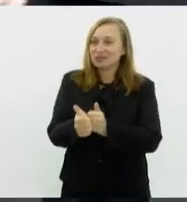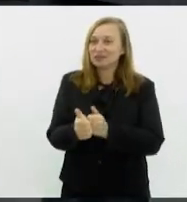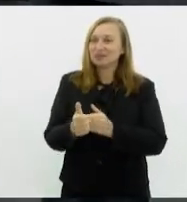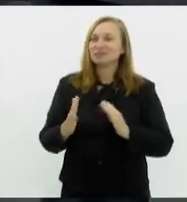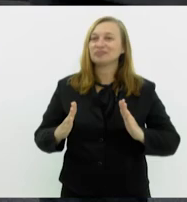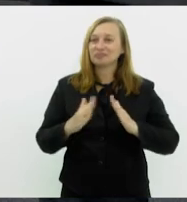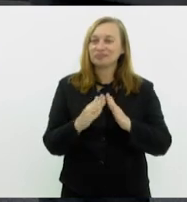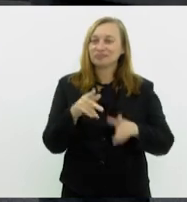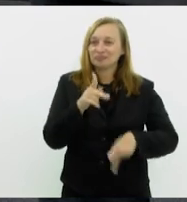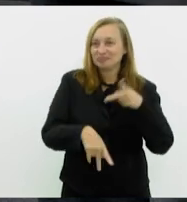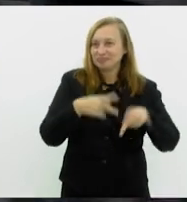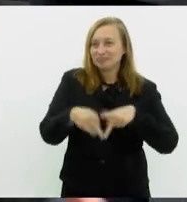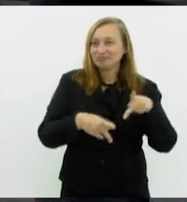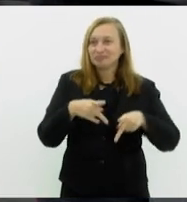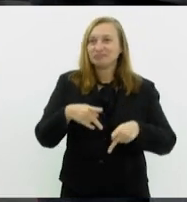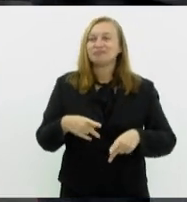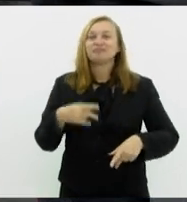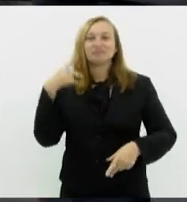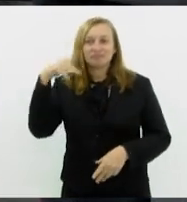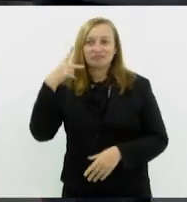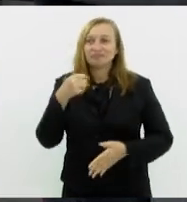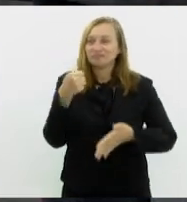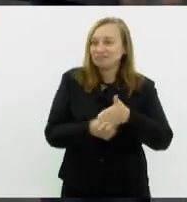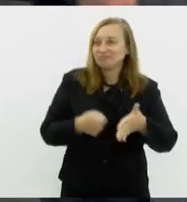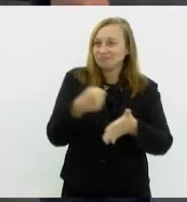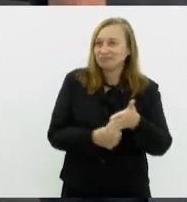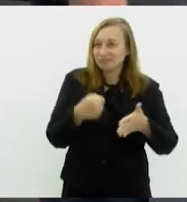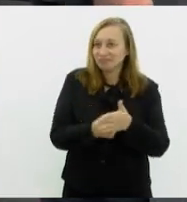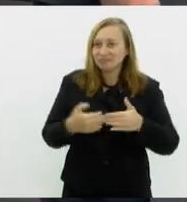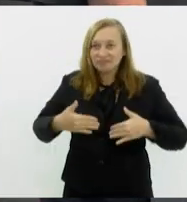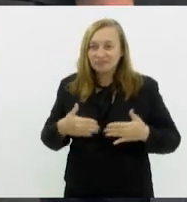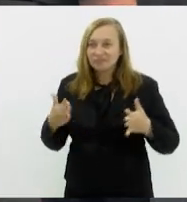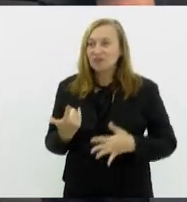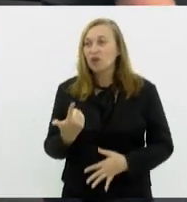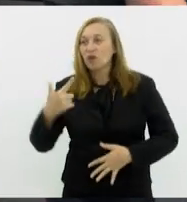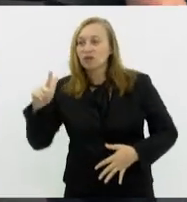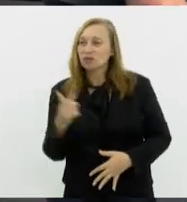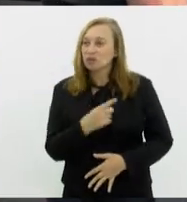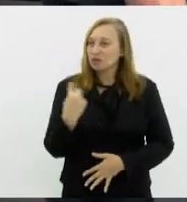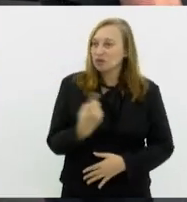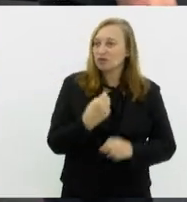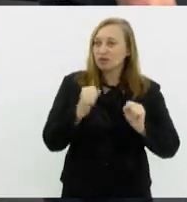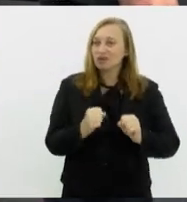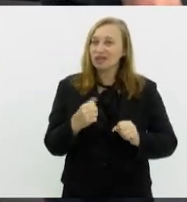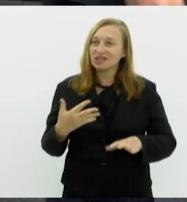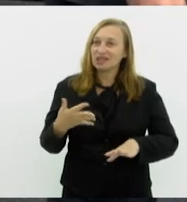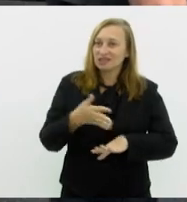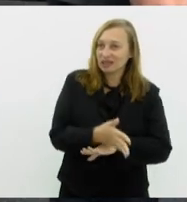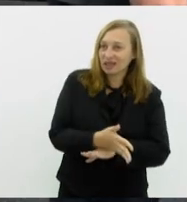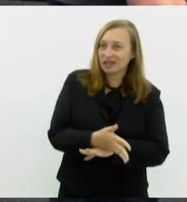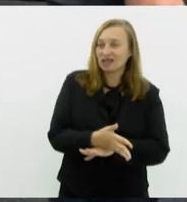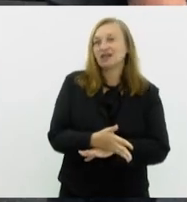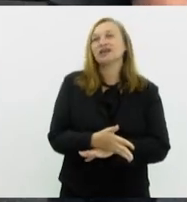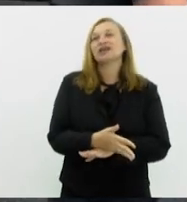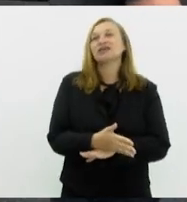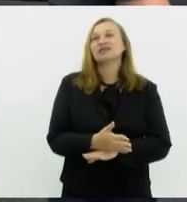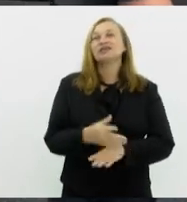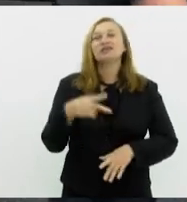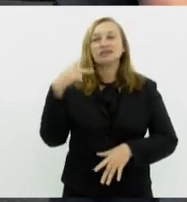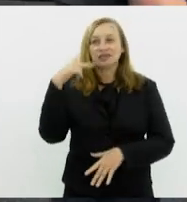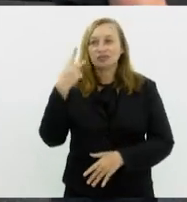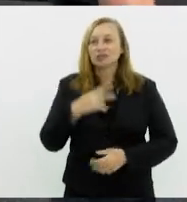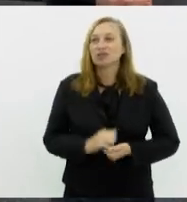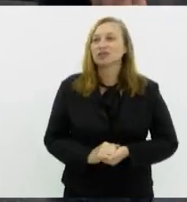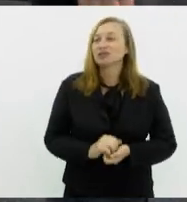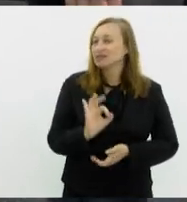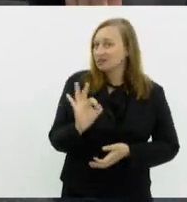do Povo, essa parlamentar de luta, que abriu espaço para que outras como nós pudéssemos ocupar caminhos na política.